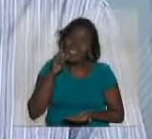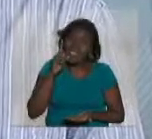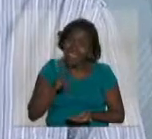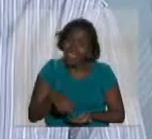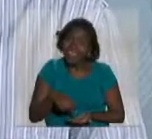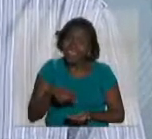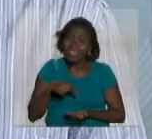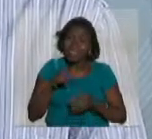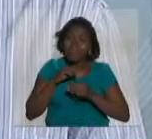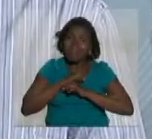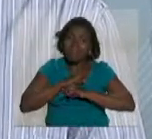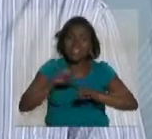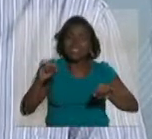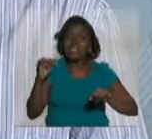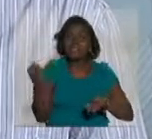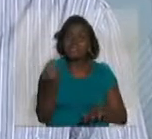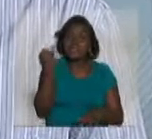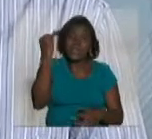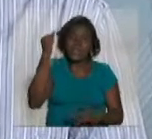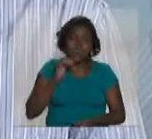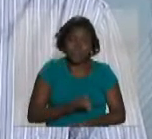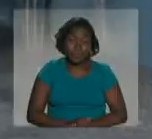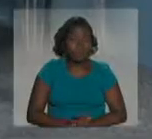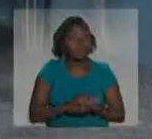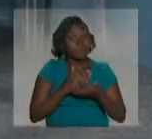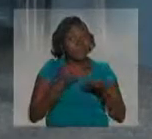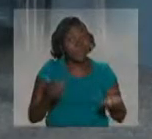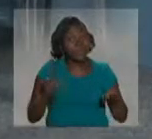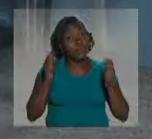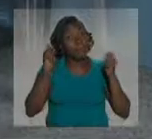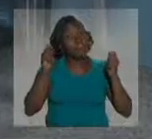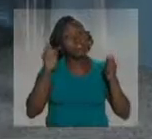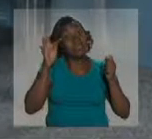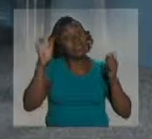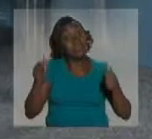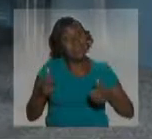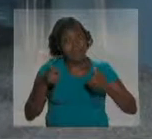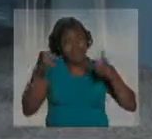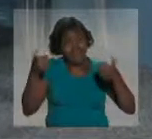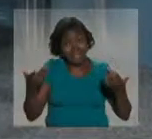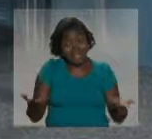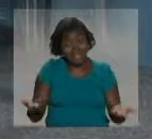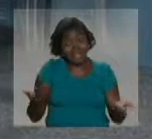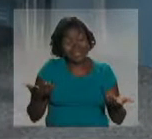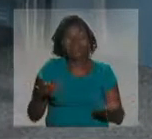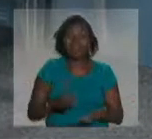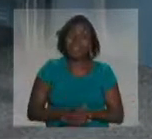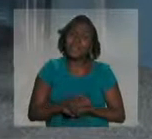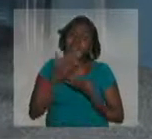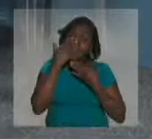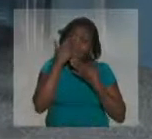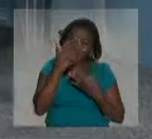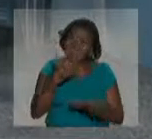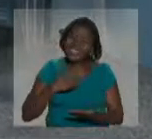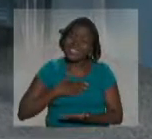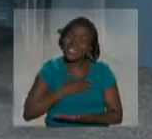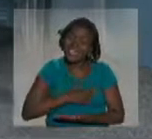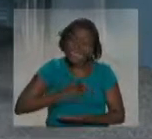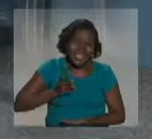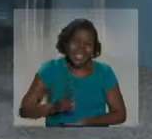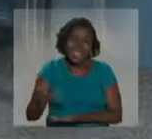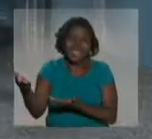grande mensagem que a gente tem a dar aqui. Bom, então vamos torcer para melhorar, né? Claro. Gente, muito obrigada, sejam